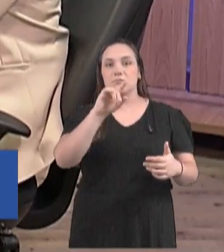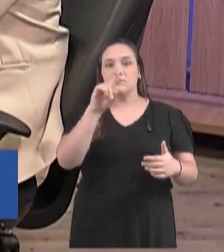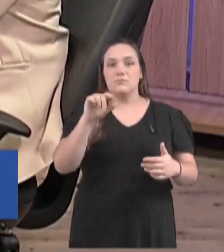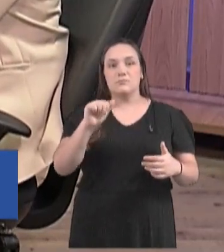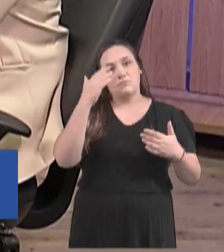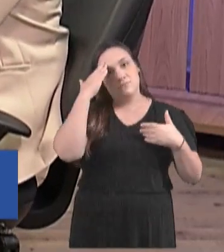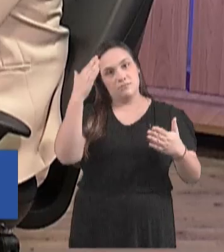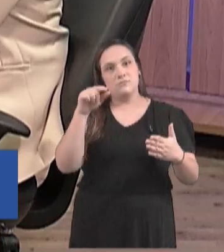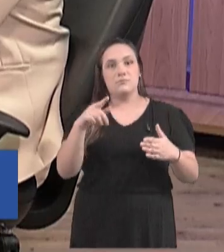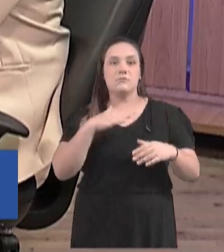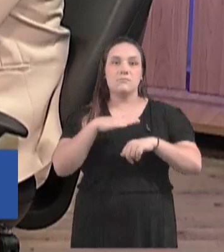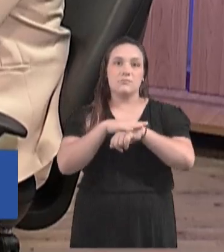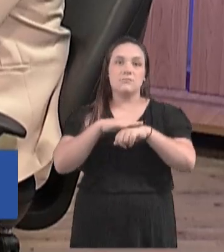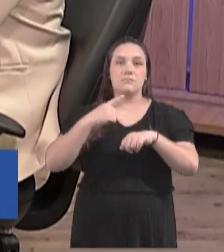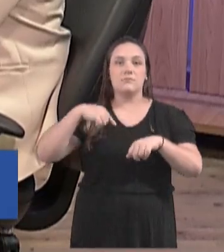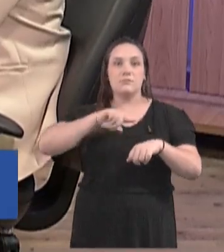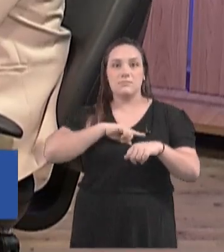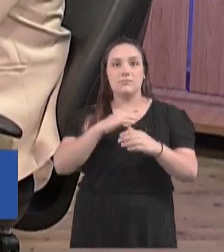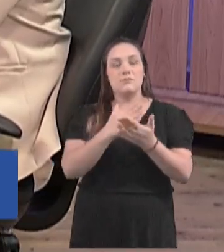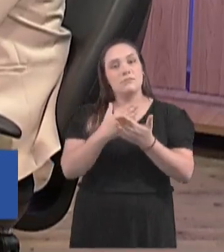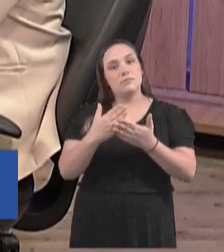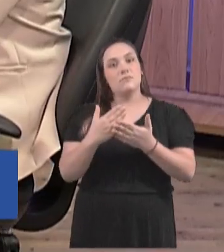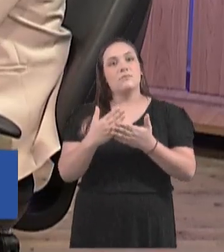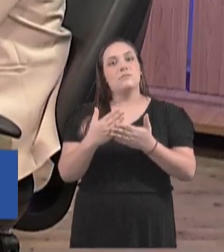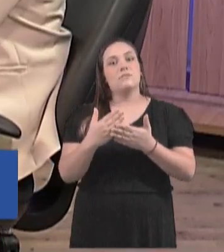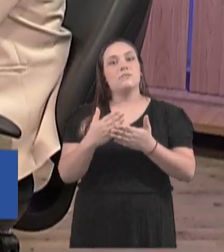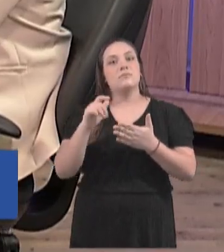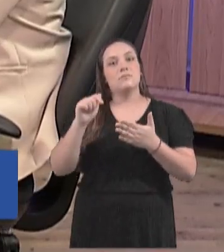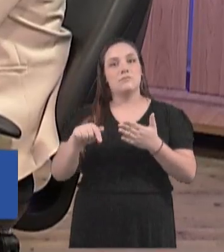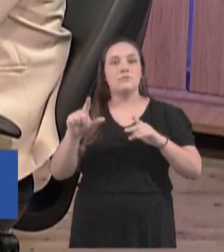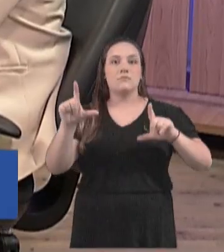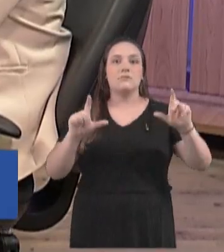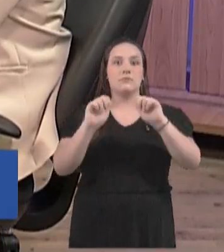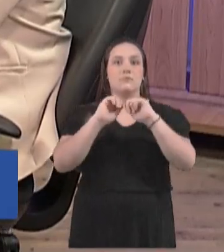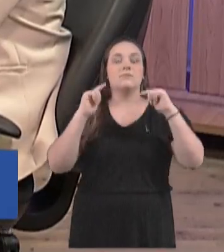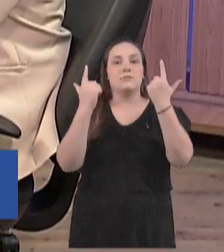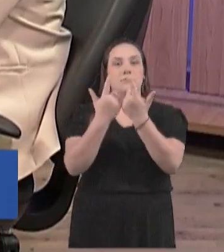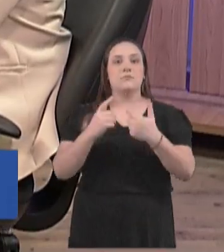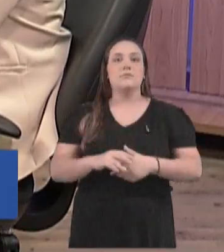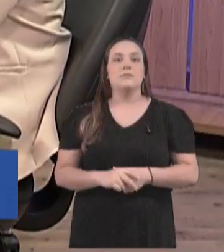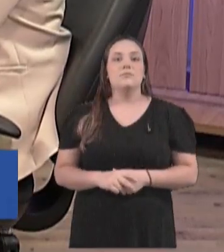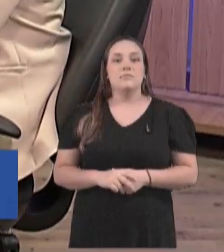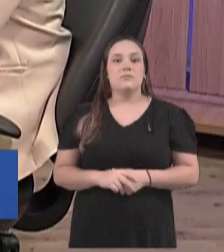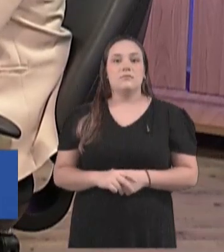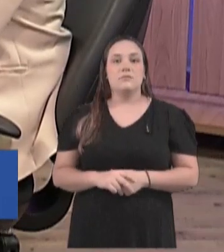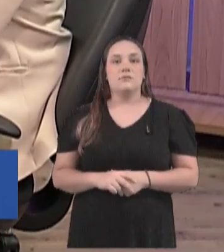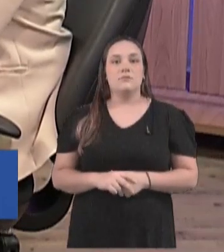por estar conversando aqui com a gente, abrindo a nossa programação ao vivo nessa sexta-feira aqui na TV Alemes.